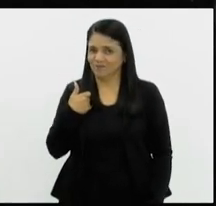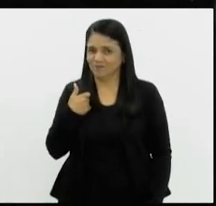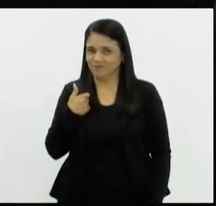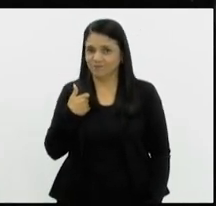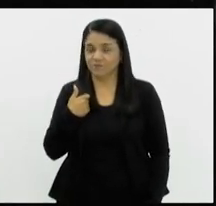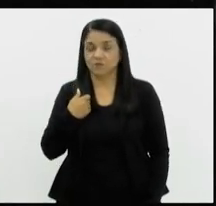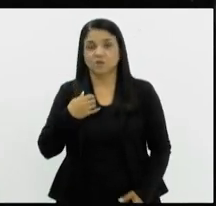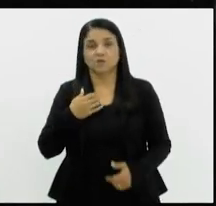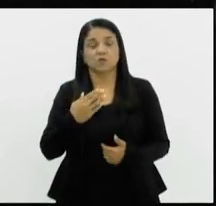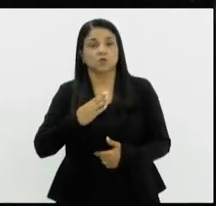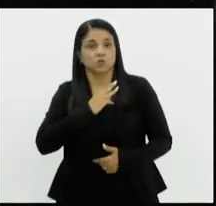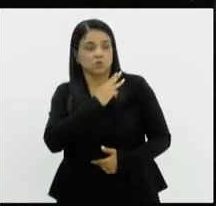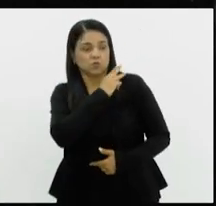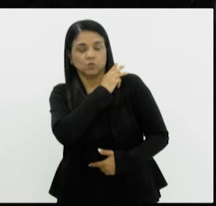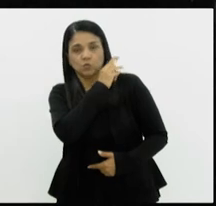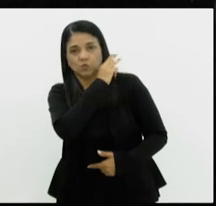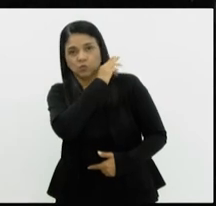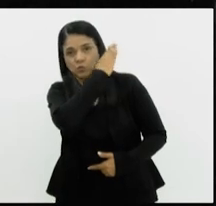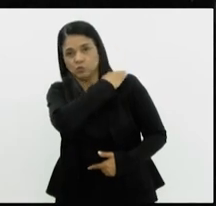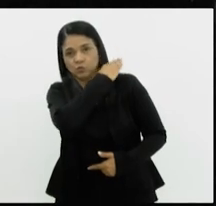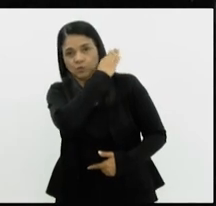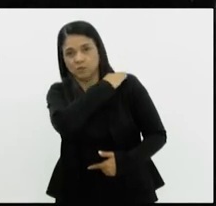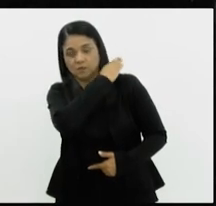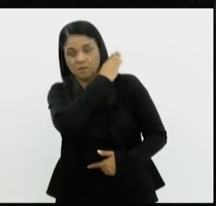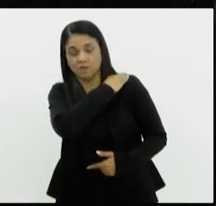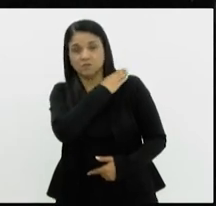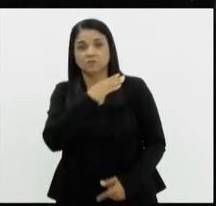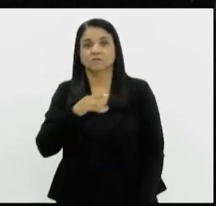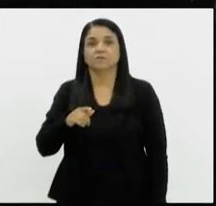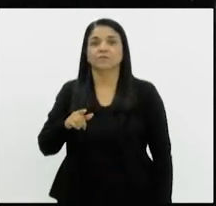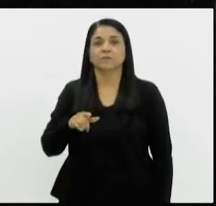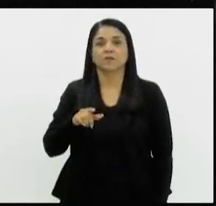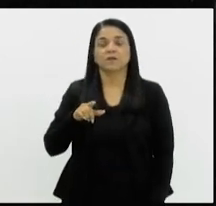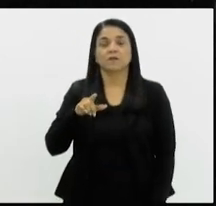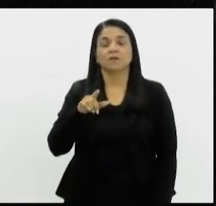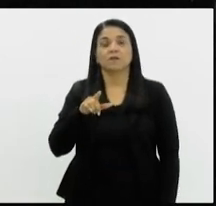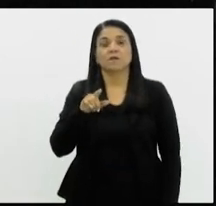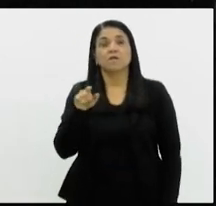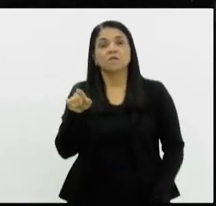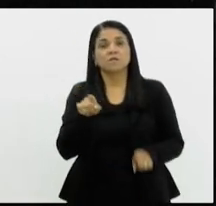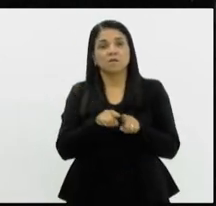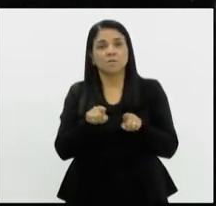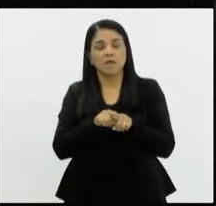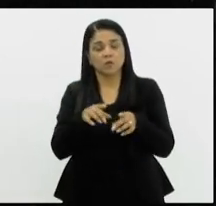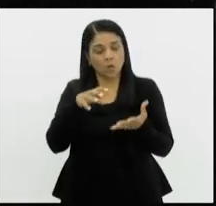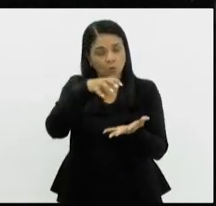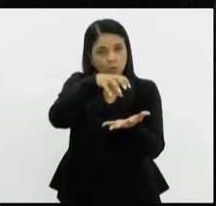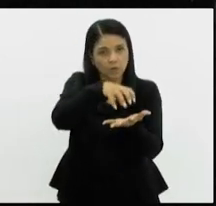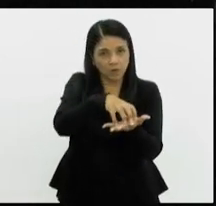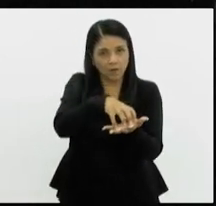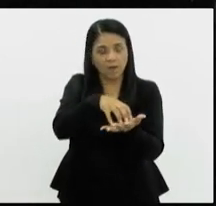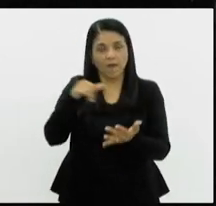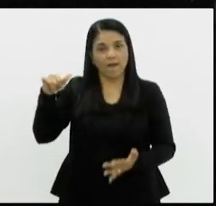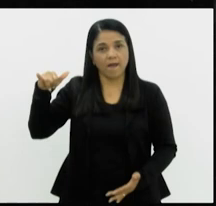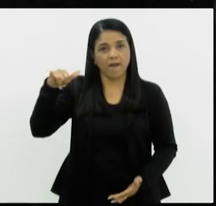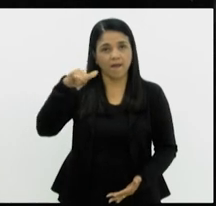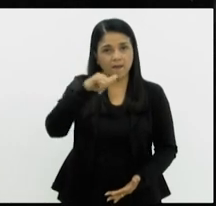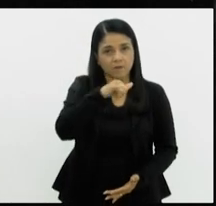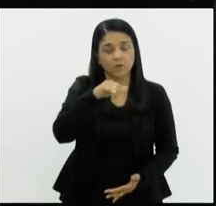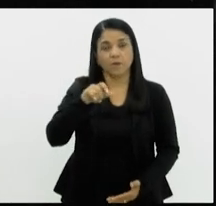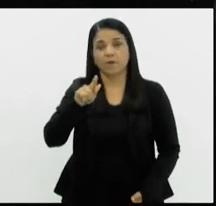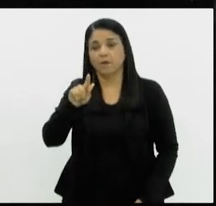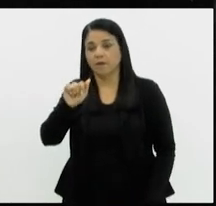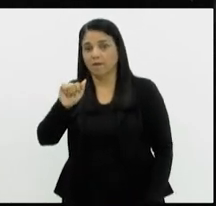Subtenente Cristiano Soares da Costa 47 anos do grupamento aéreo móvel que é o